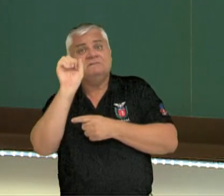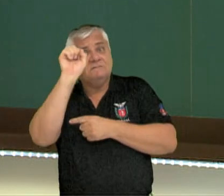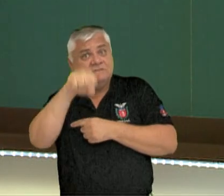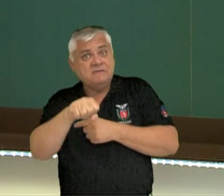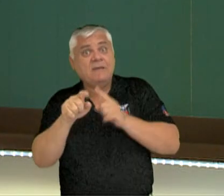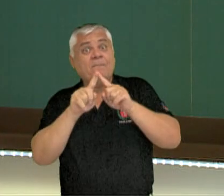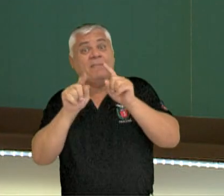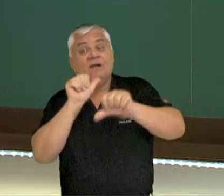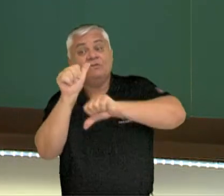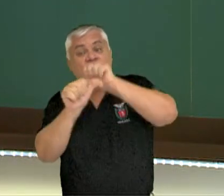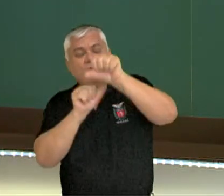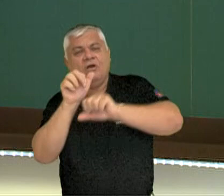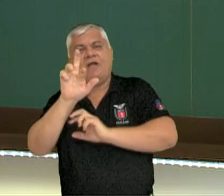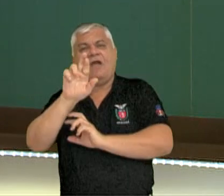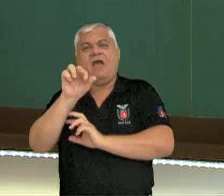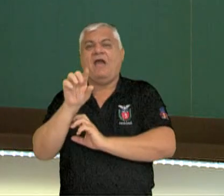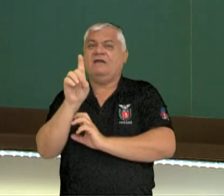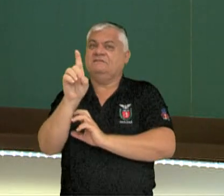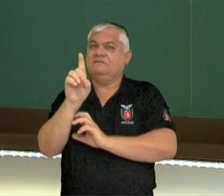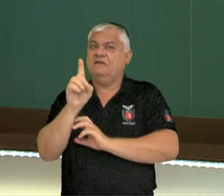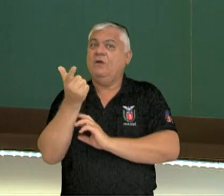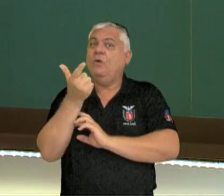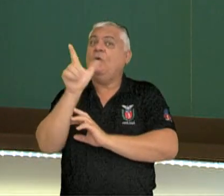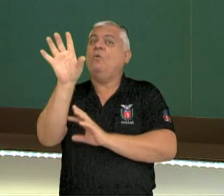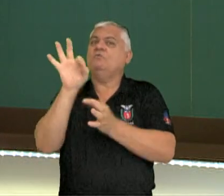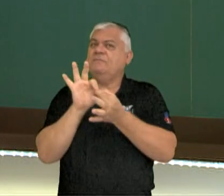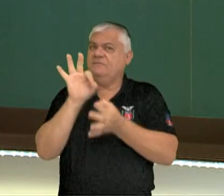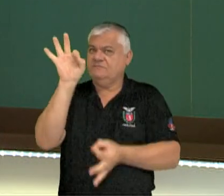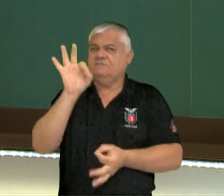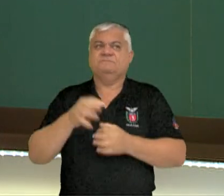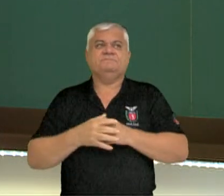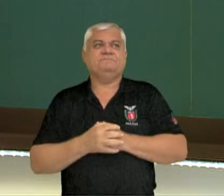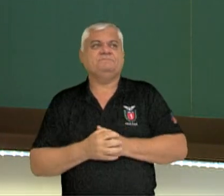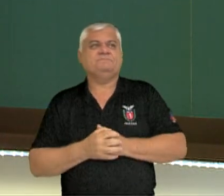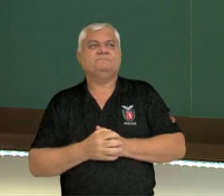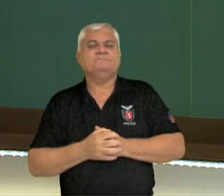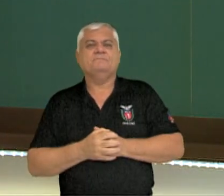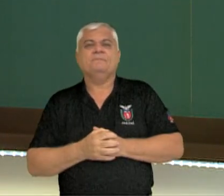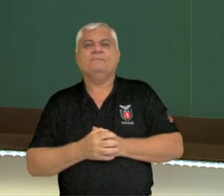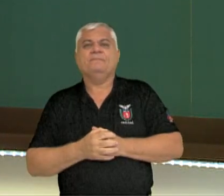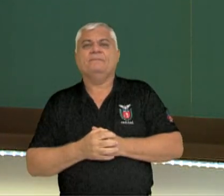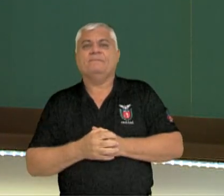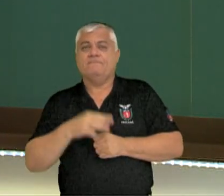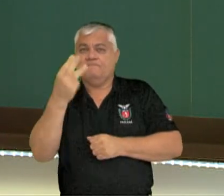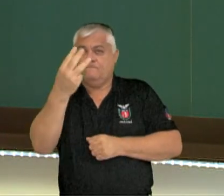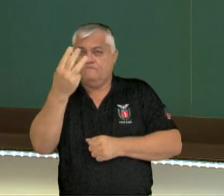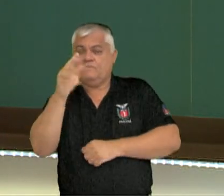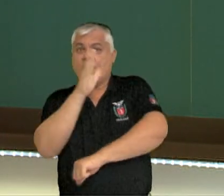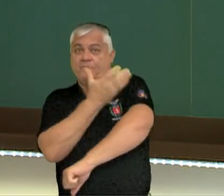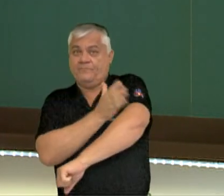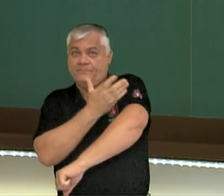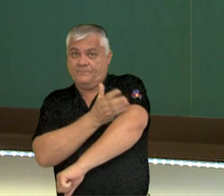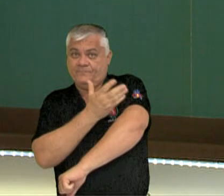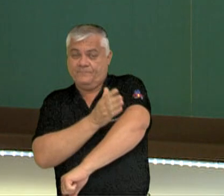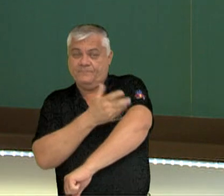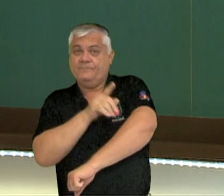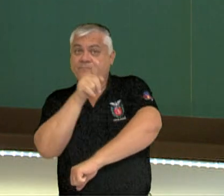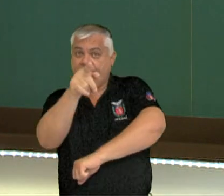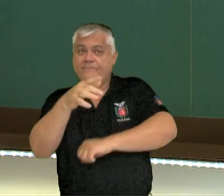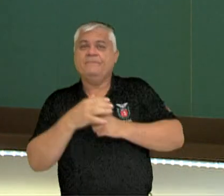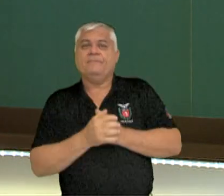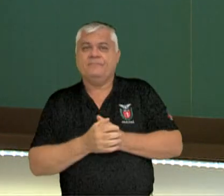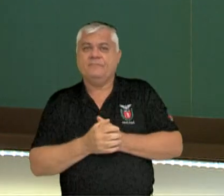mas eu estou falando de radianos, tá? É uma outra unidade de medida. Então, aqui, mais um exercício para a